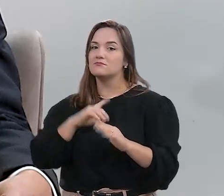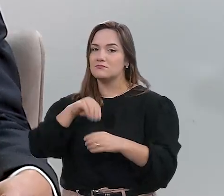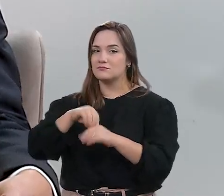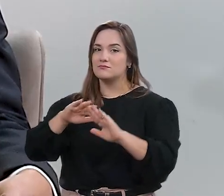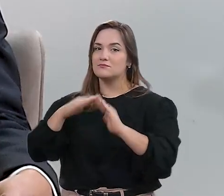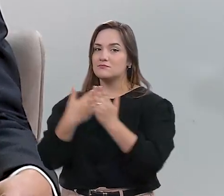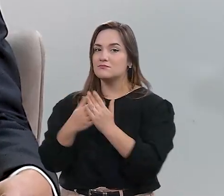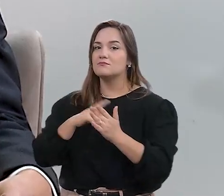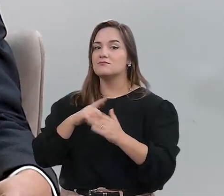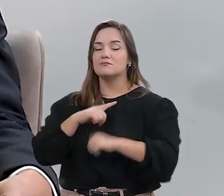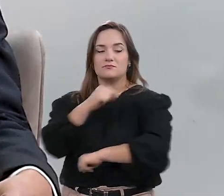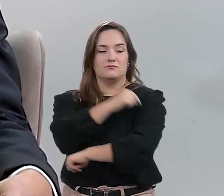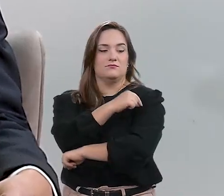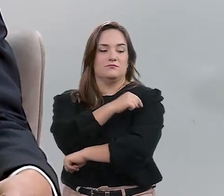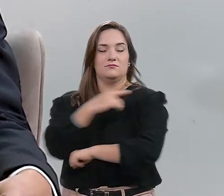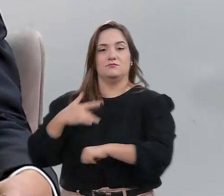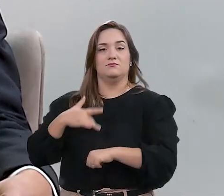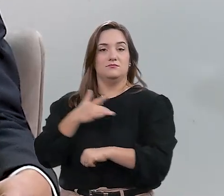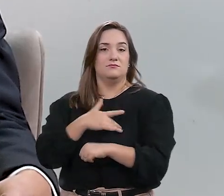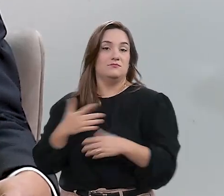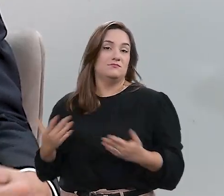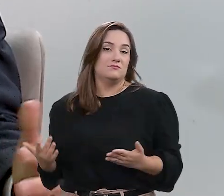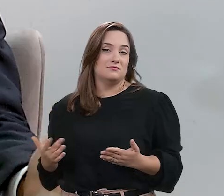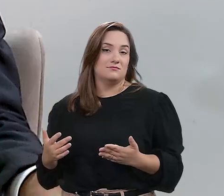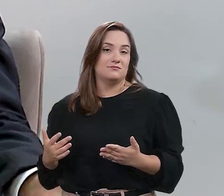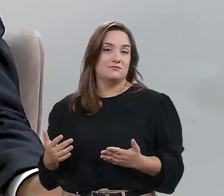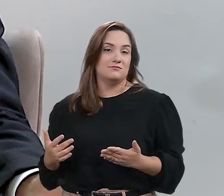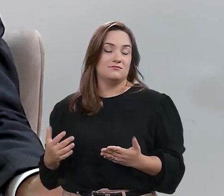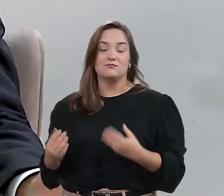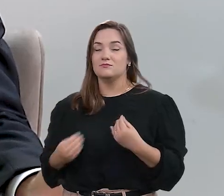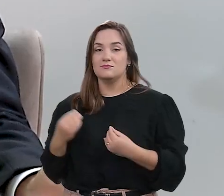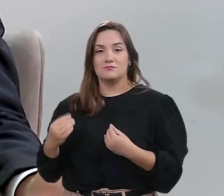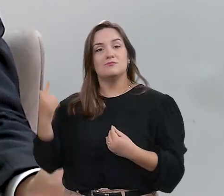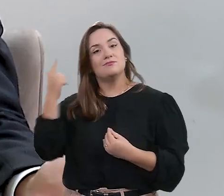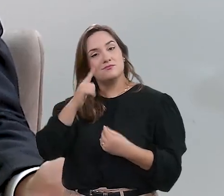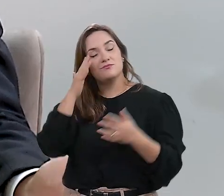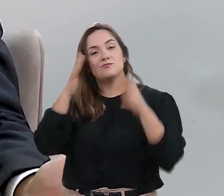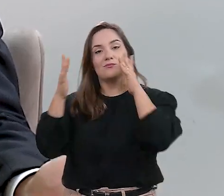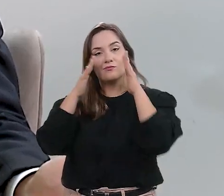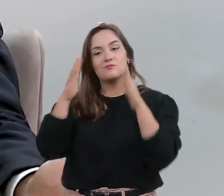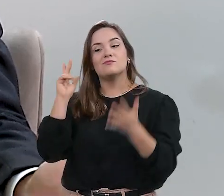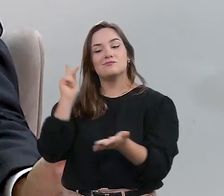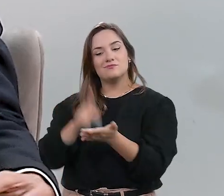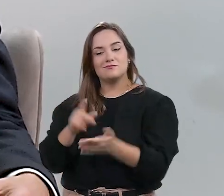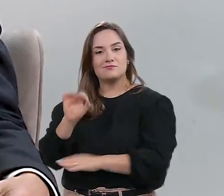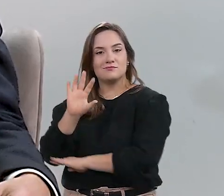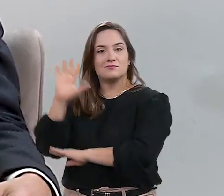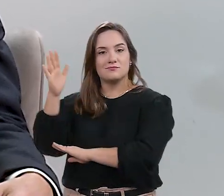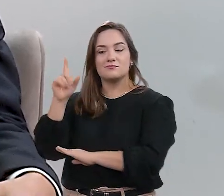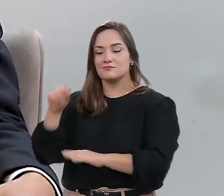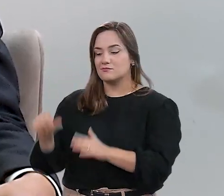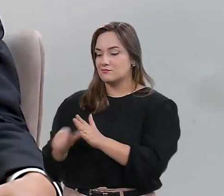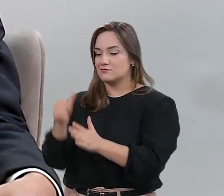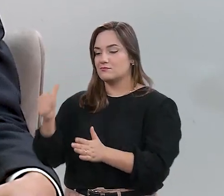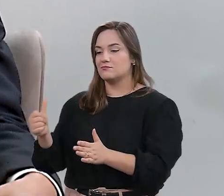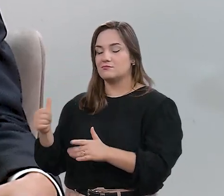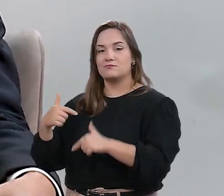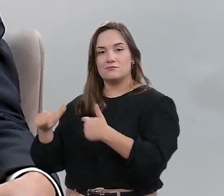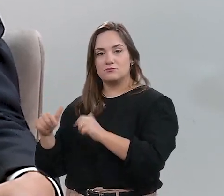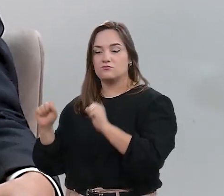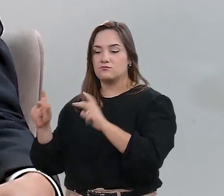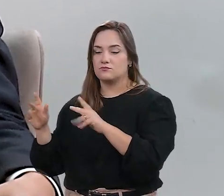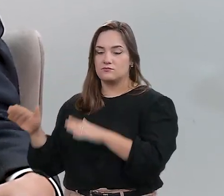tem escola lá, tem posto de saúde, e era tudo aquilo que a gente então almejava, né? Então foi meu primeiro